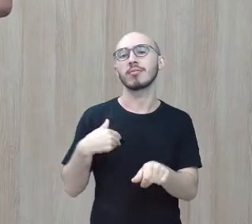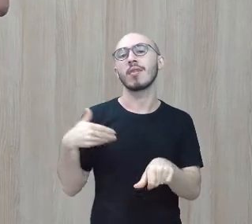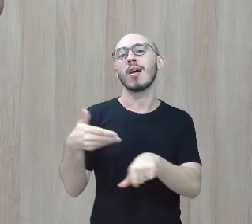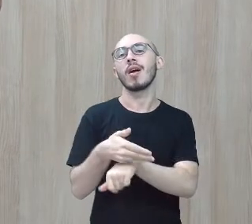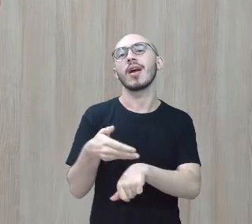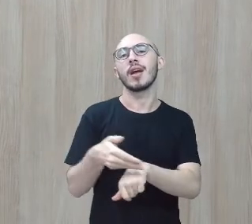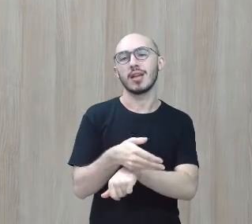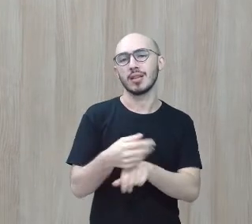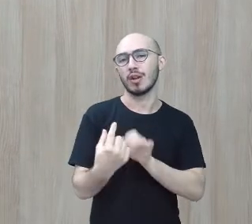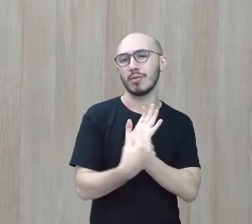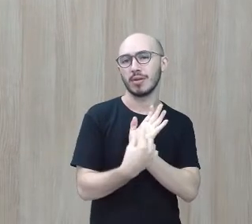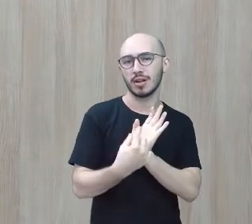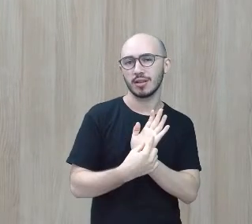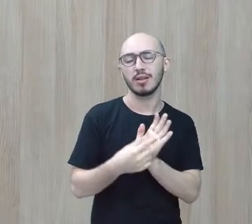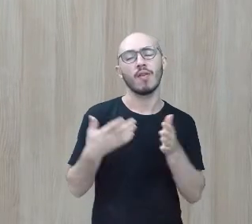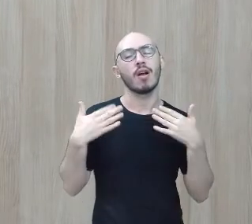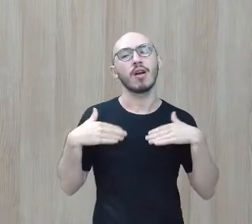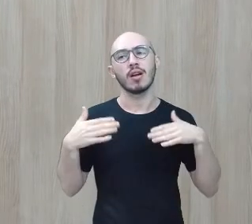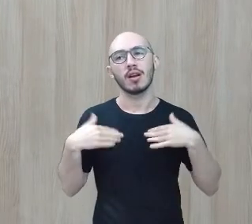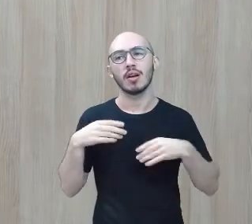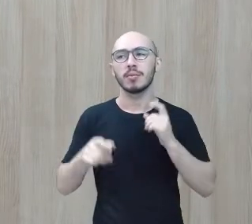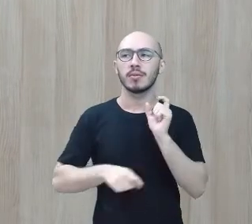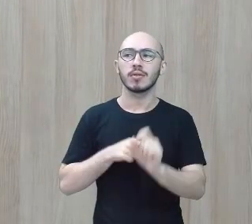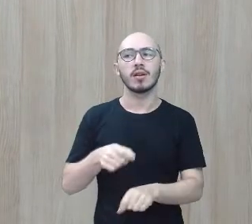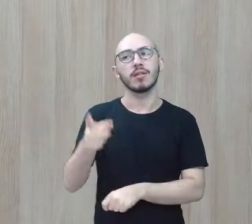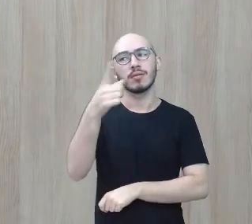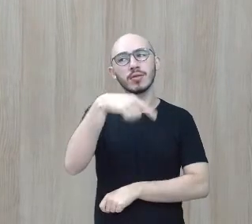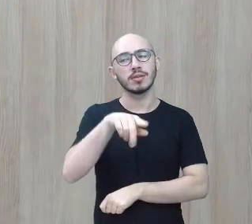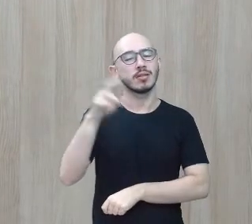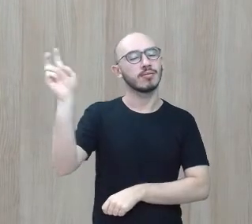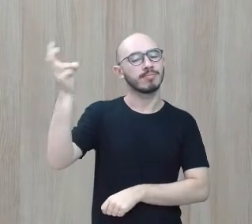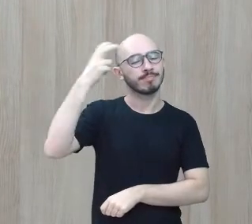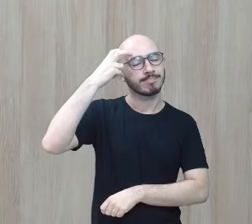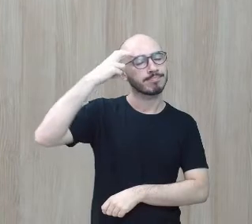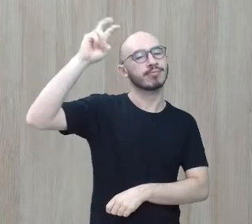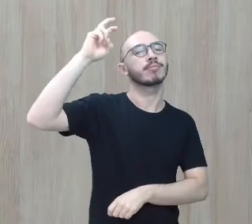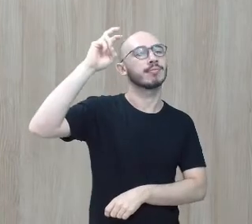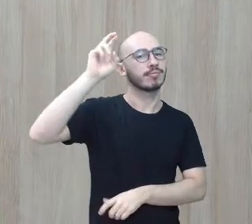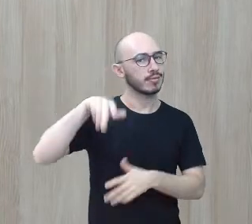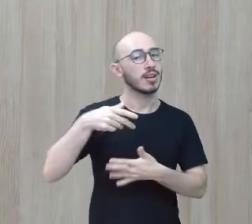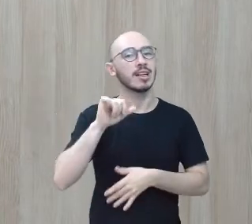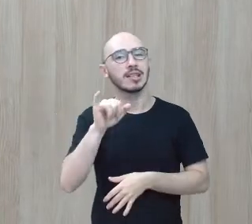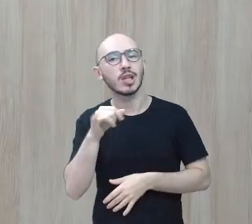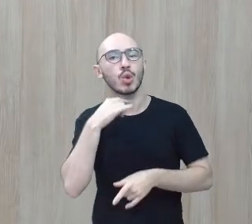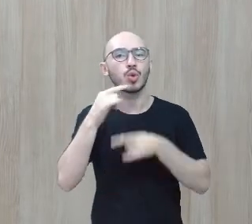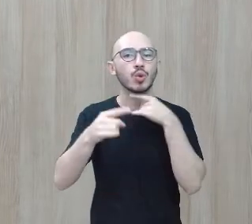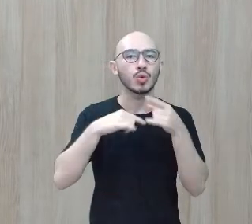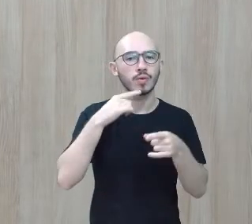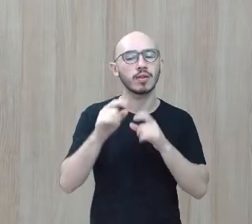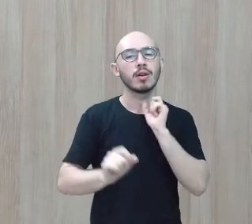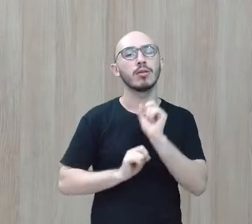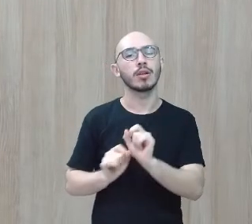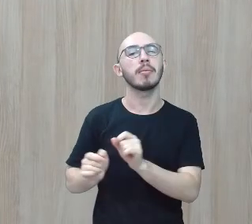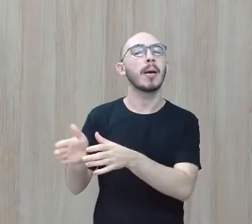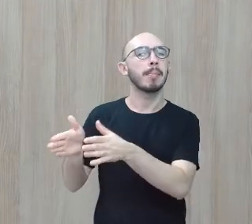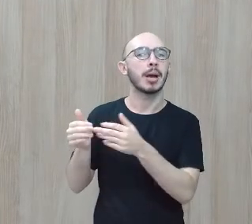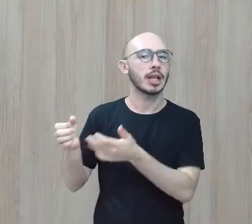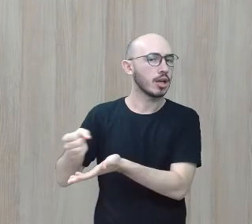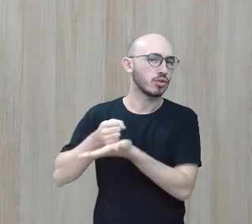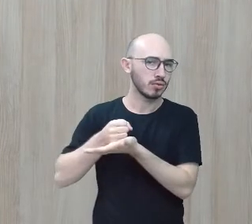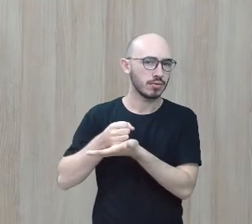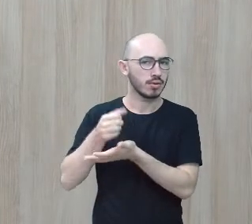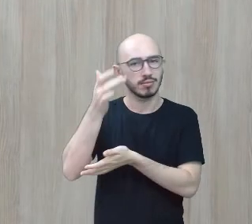muita tranquilidade, tá? Vocês são espertos. Se tiver alguma dúvida, chama alguém que pode te